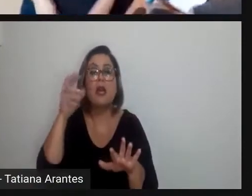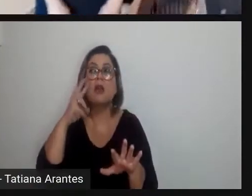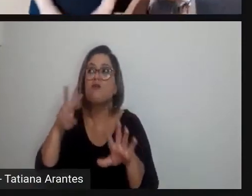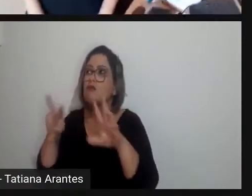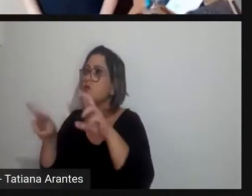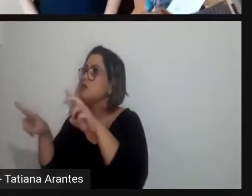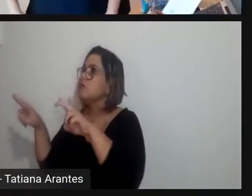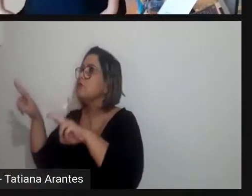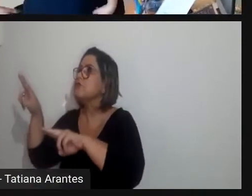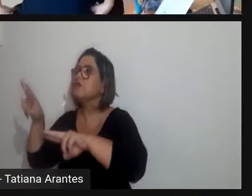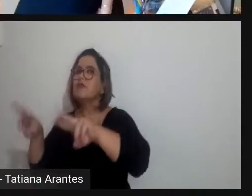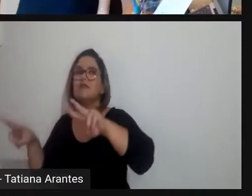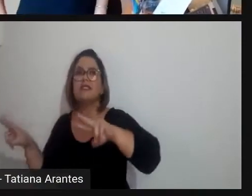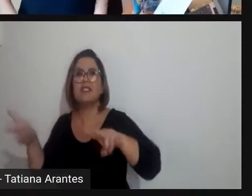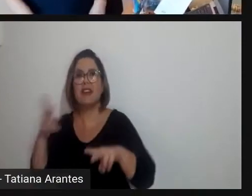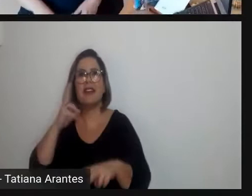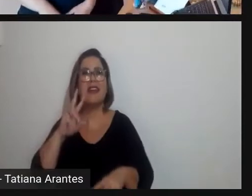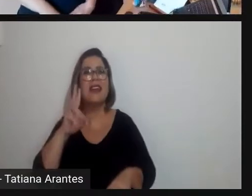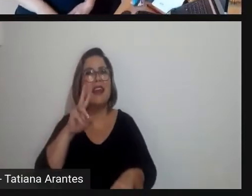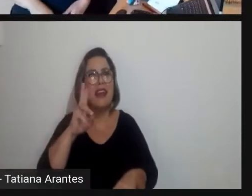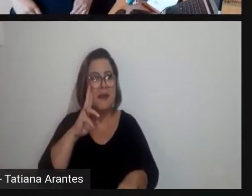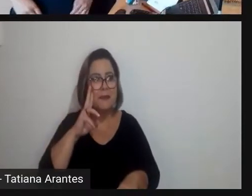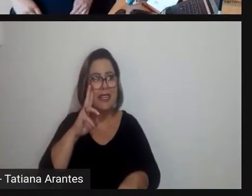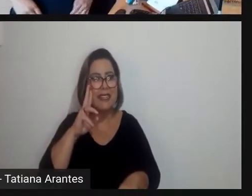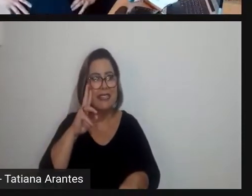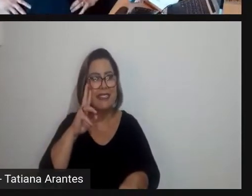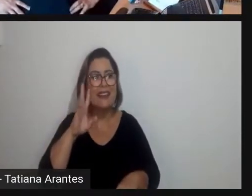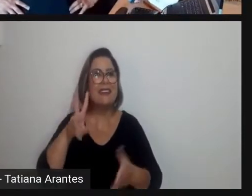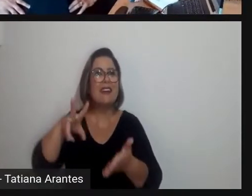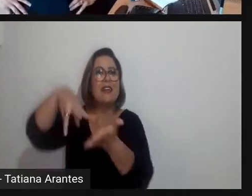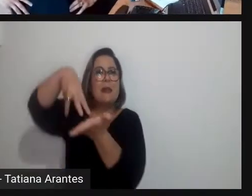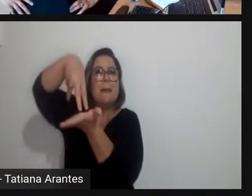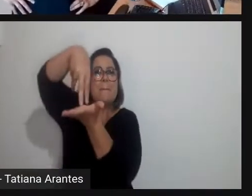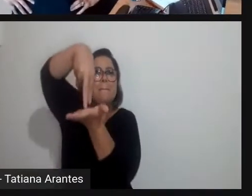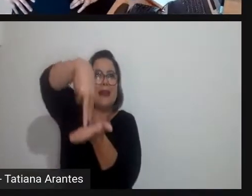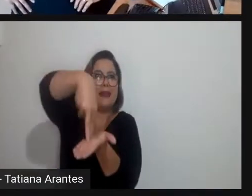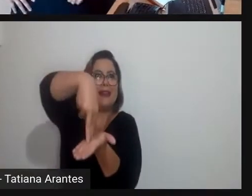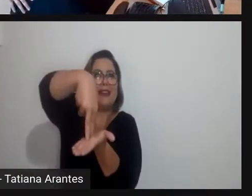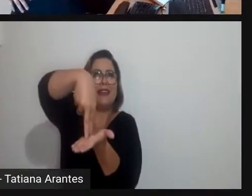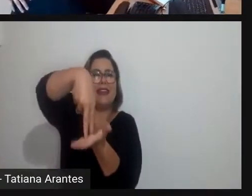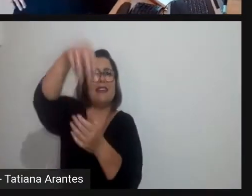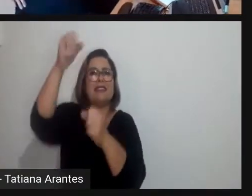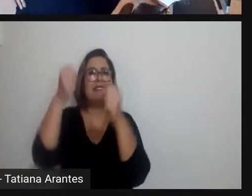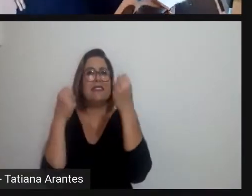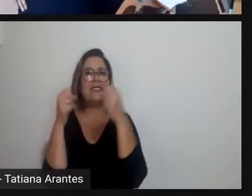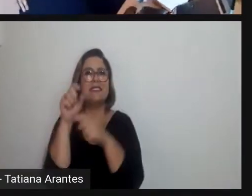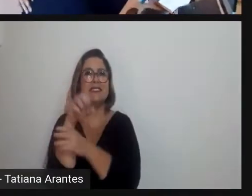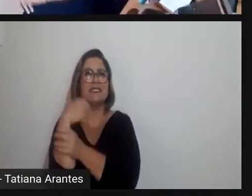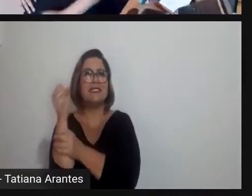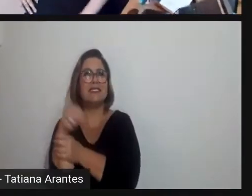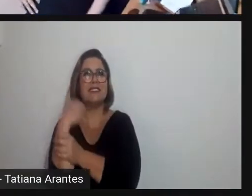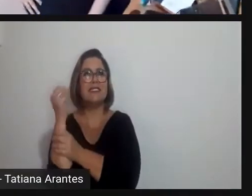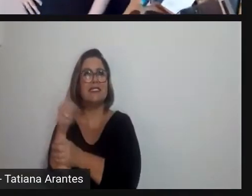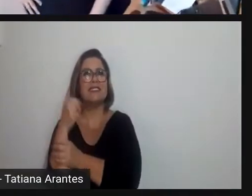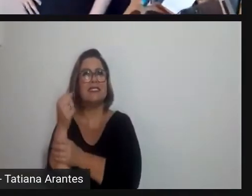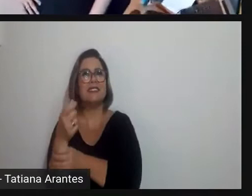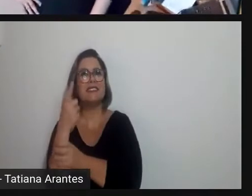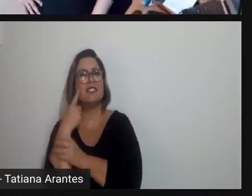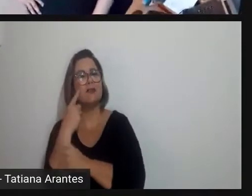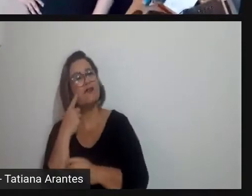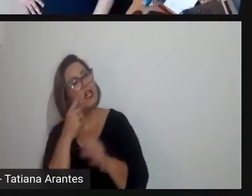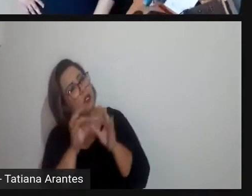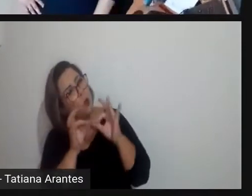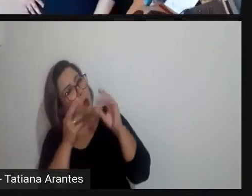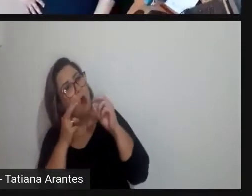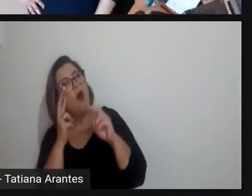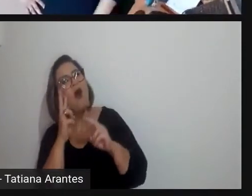né, não sei se já dei a hora, mas vou aproveitar e levantar para não ficar os vistos, escolher um ponto bem longe